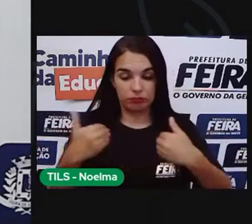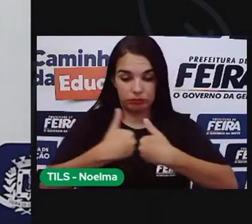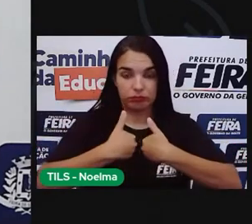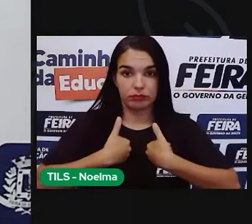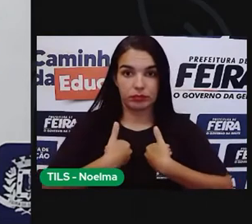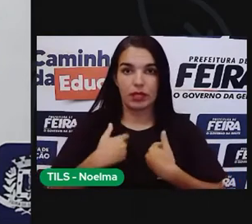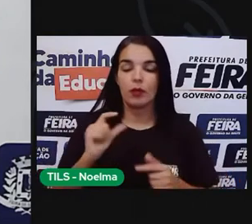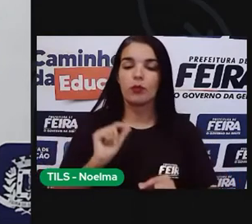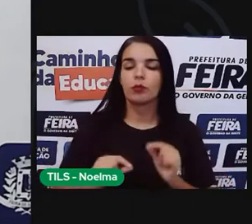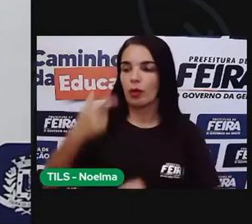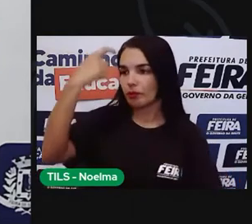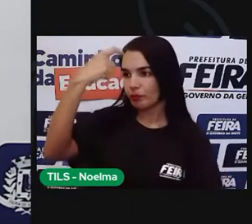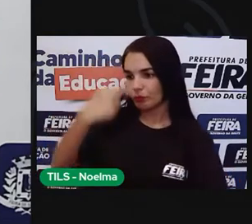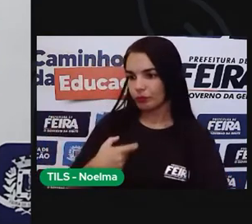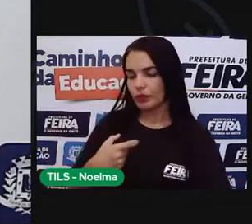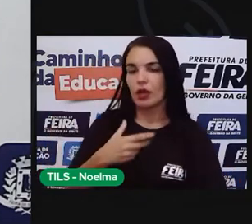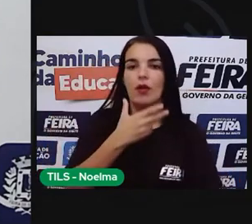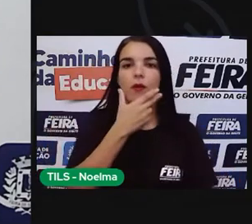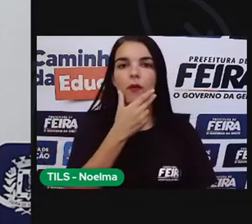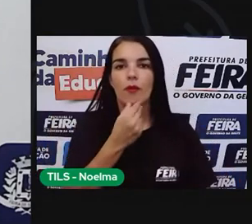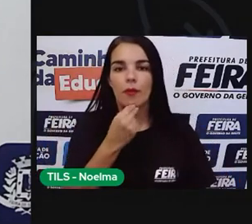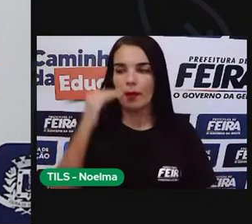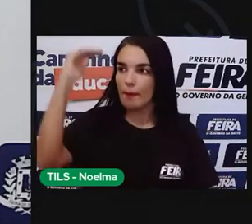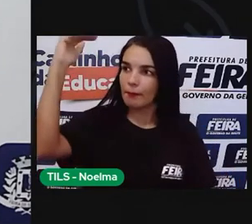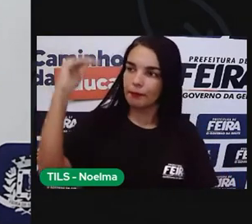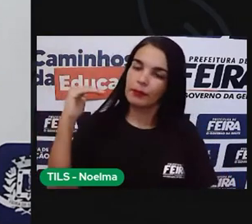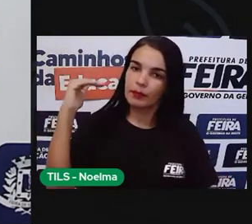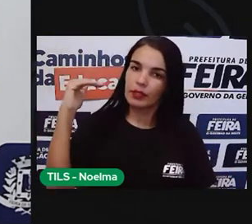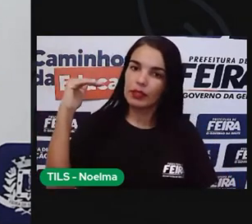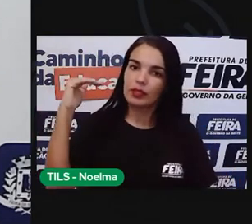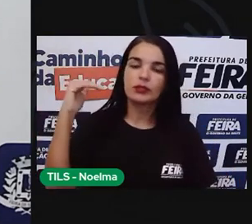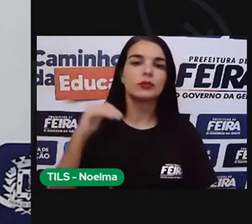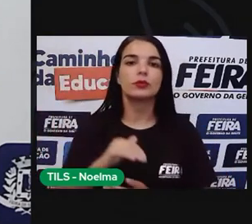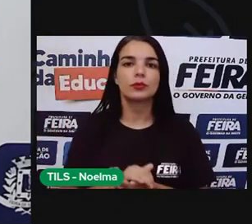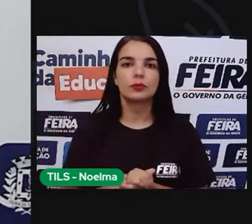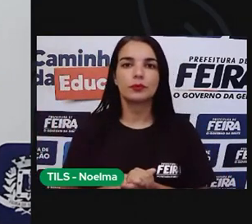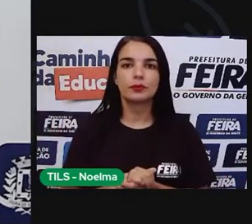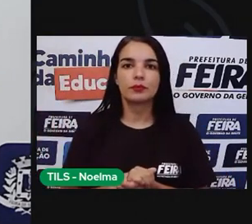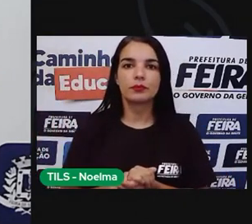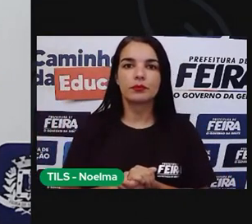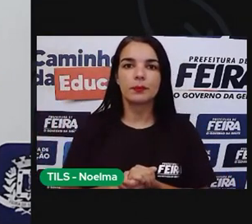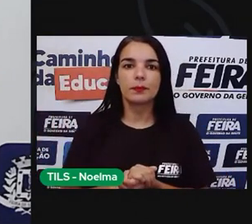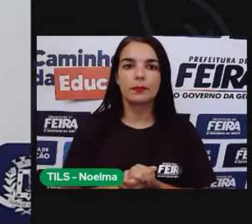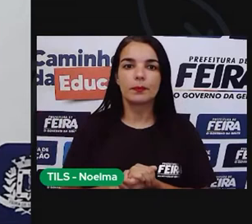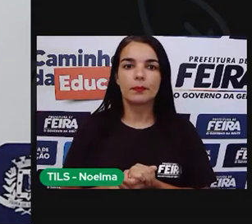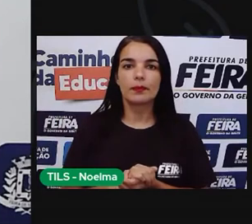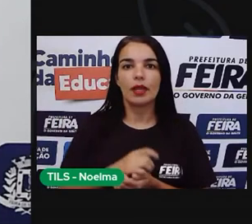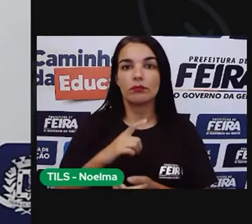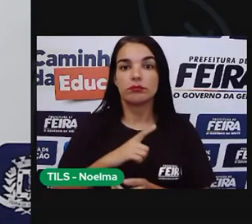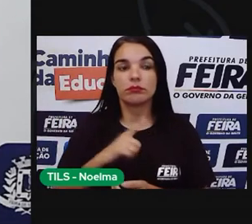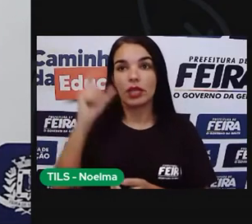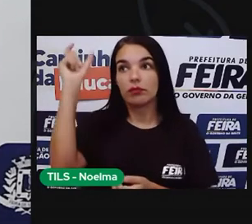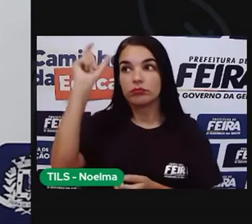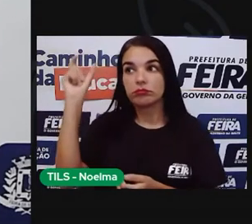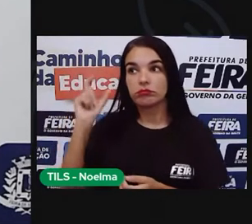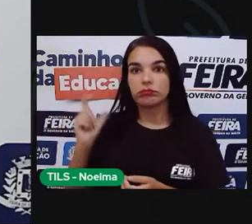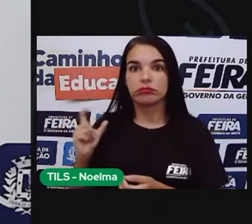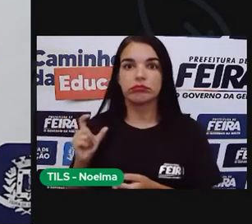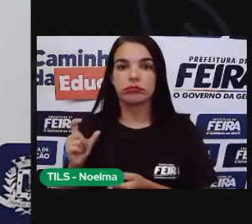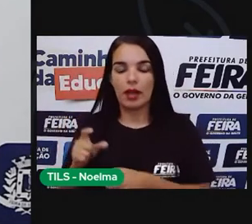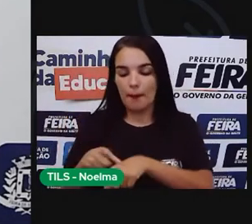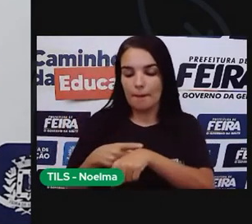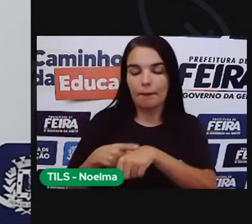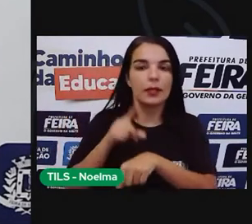aparência física, eu sou uma pessoa de baixa estatura, sou afrodescendente de pele